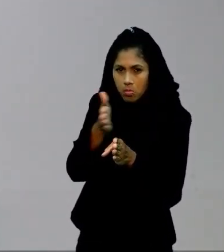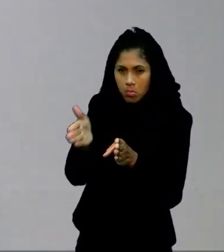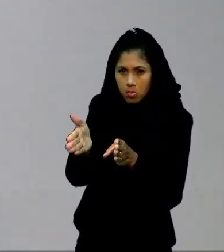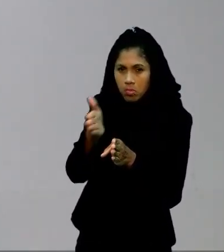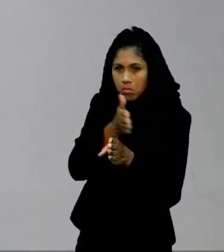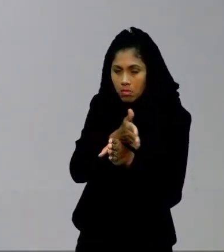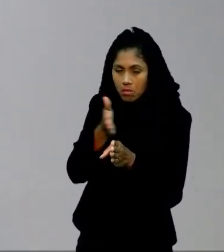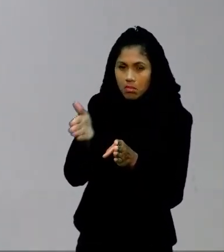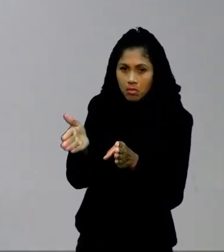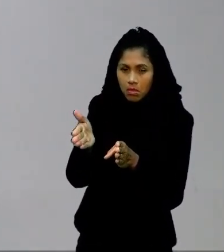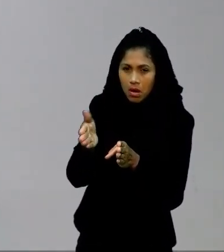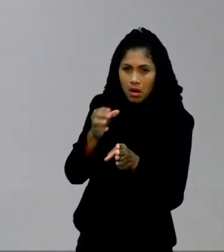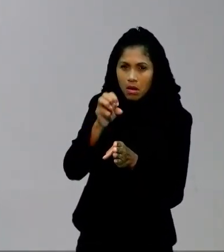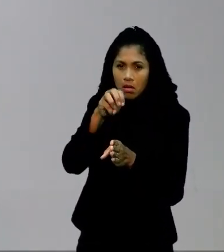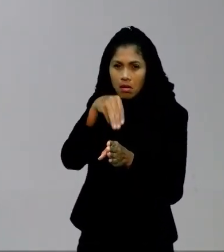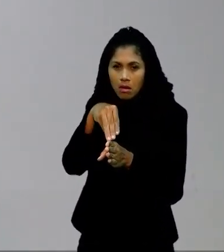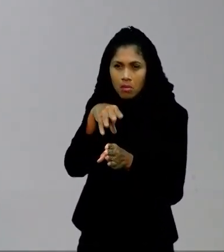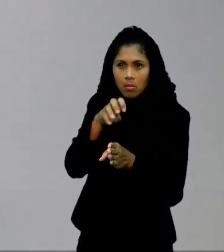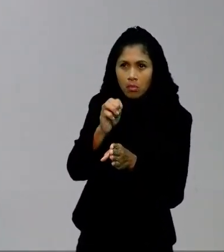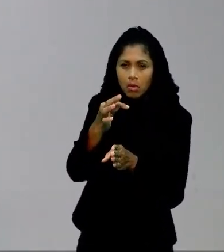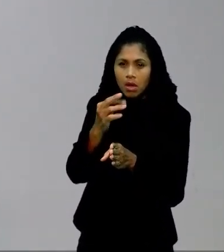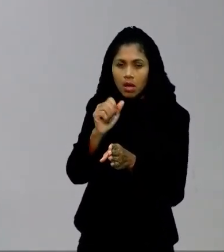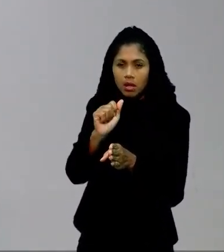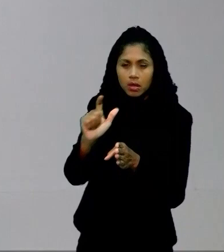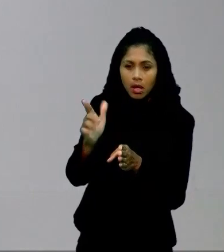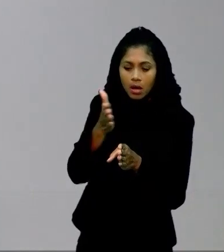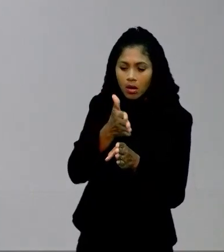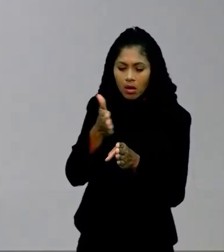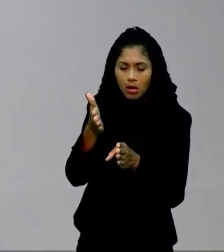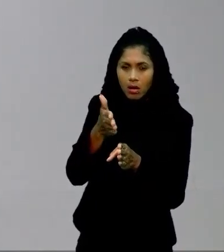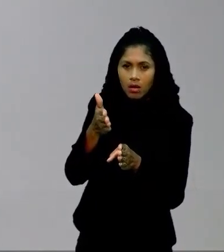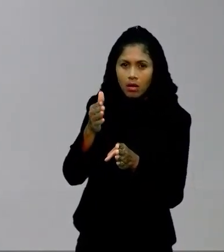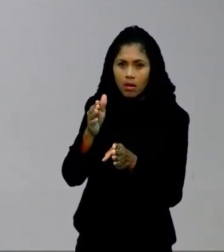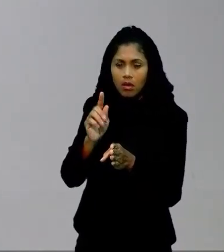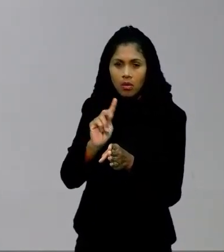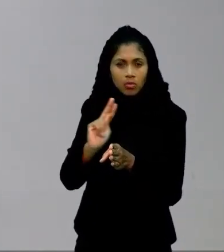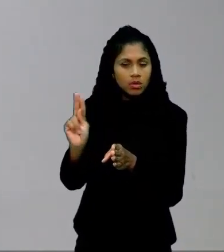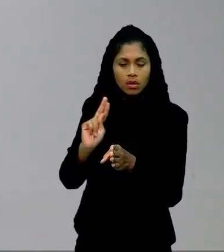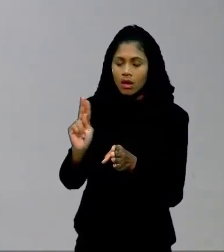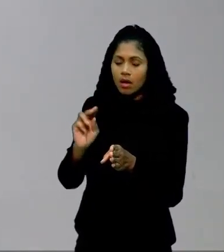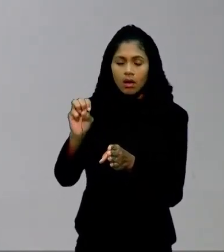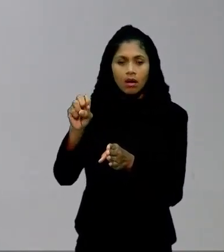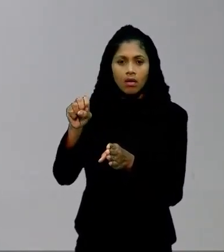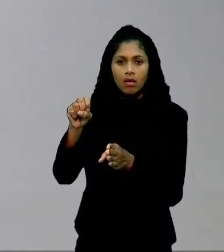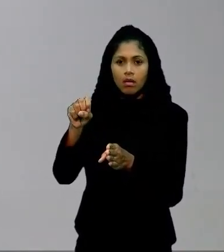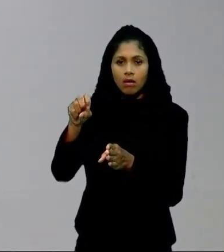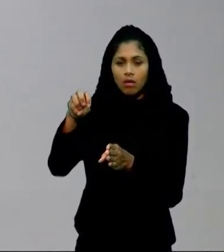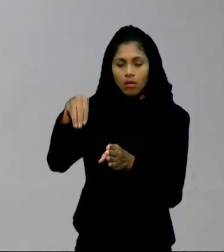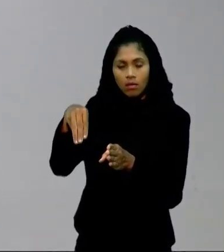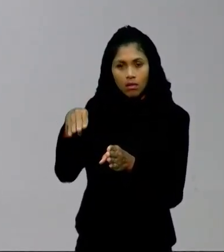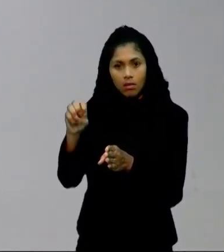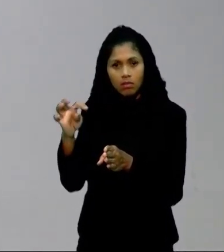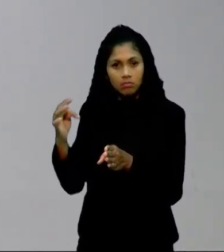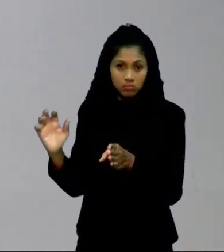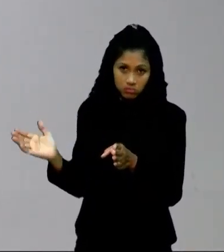meio termo. Ele não é uma coisa nem outra, tá? É semi, tá? Ele conduz eletricidade, sim, mas em baixa